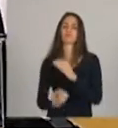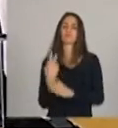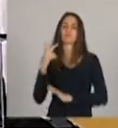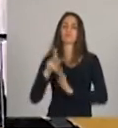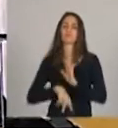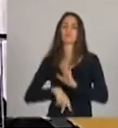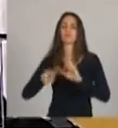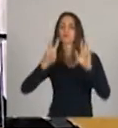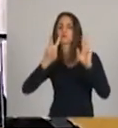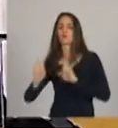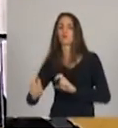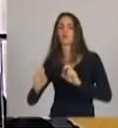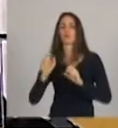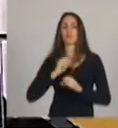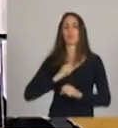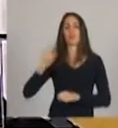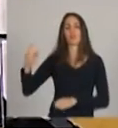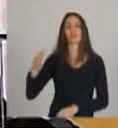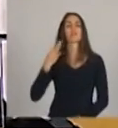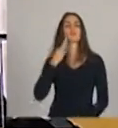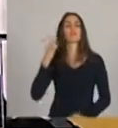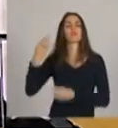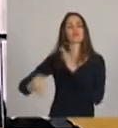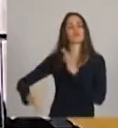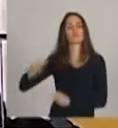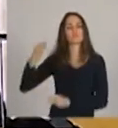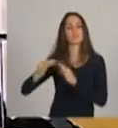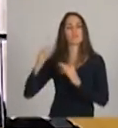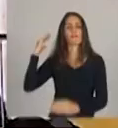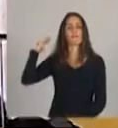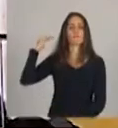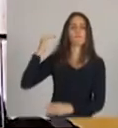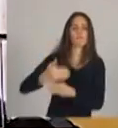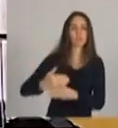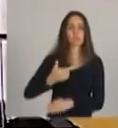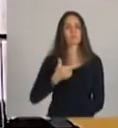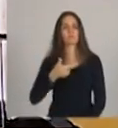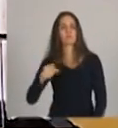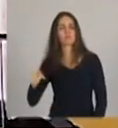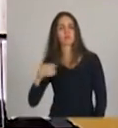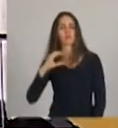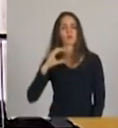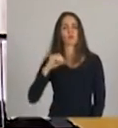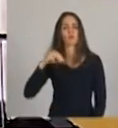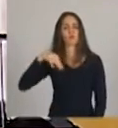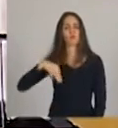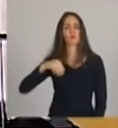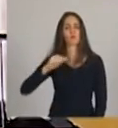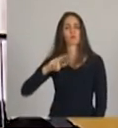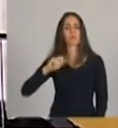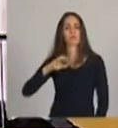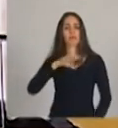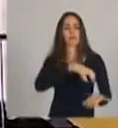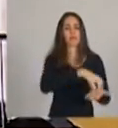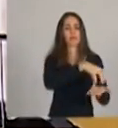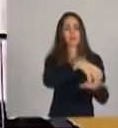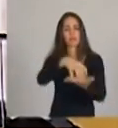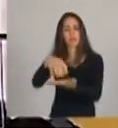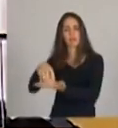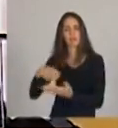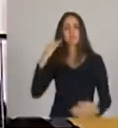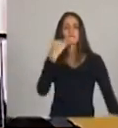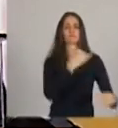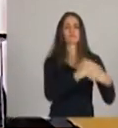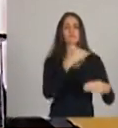diz respeito à decisão do Tribunal de Justiça de fechar 27 comarcas pelo Estado. O deputado